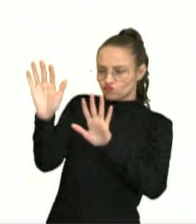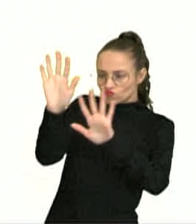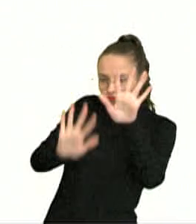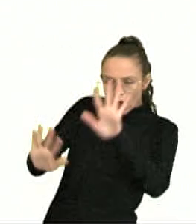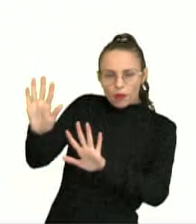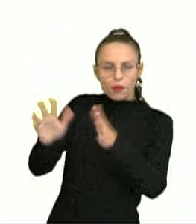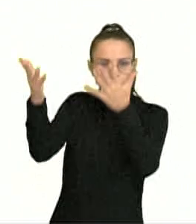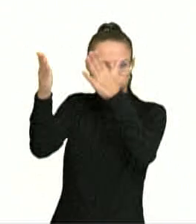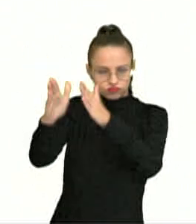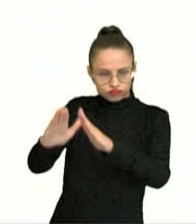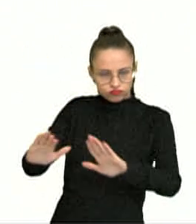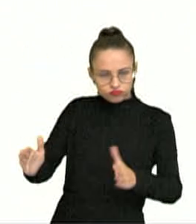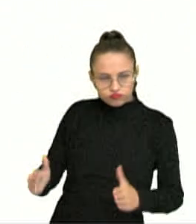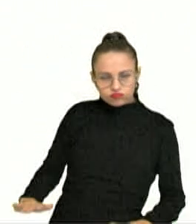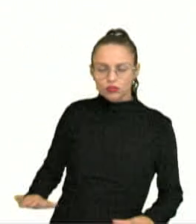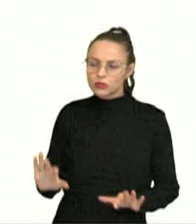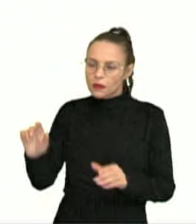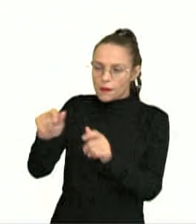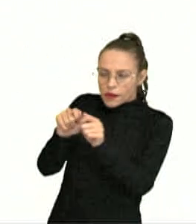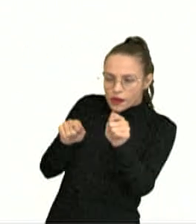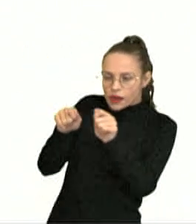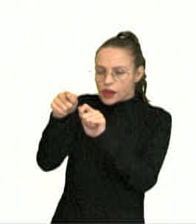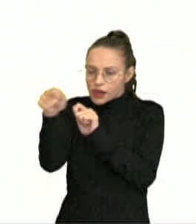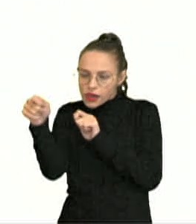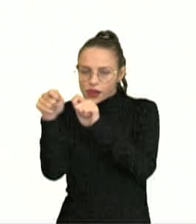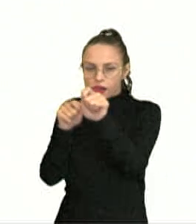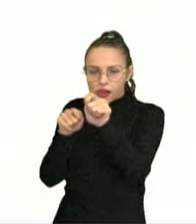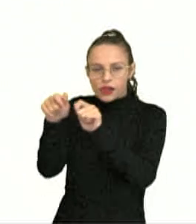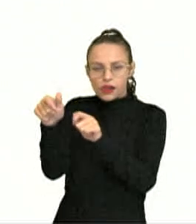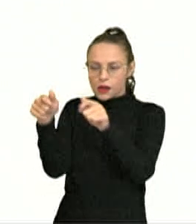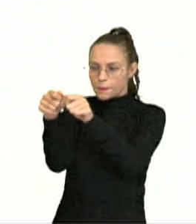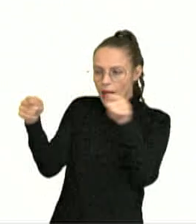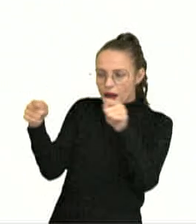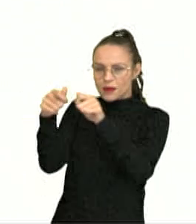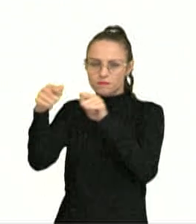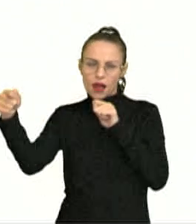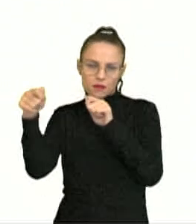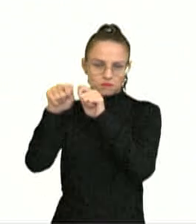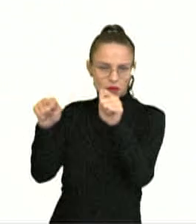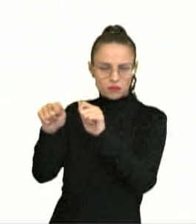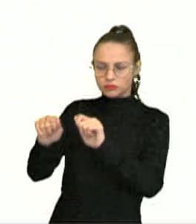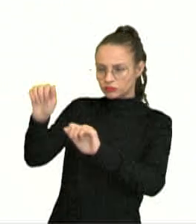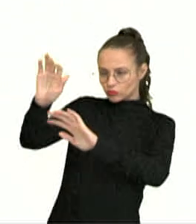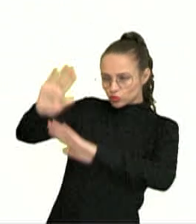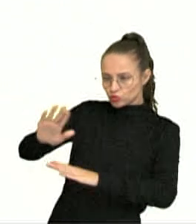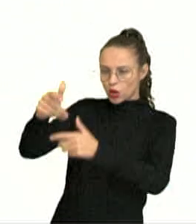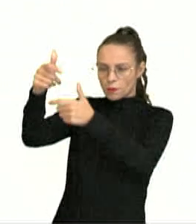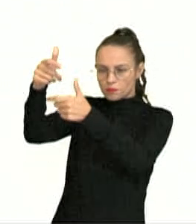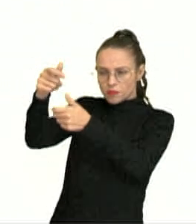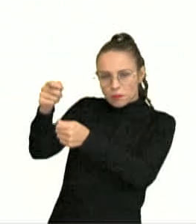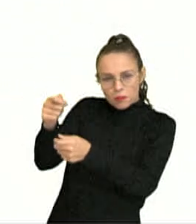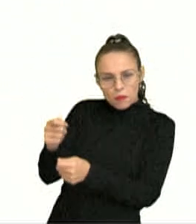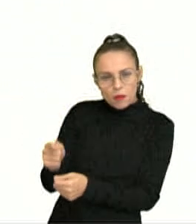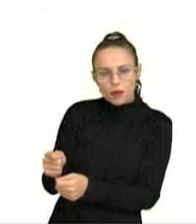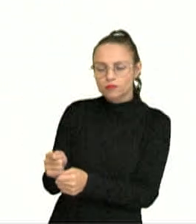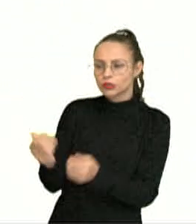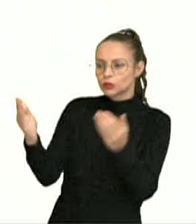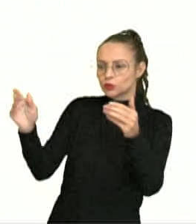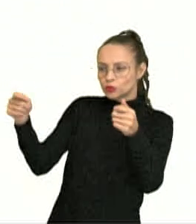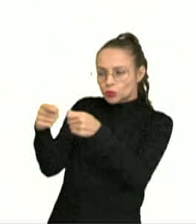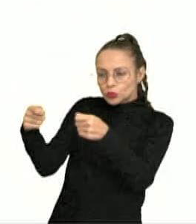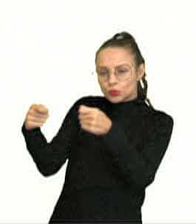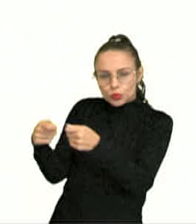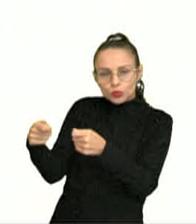da bela dama e puxava de um lado ou outro, arregaçava daqui ou ali, alisando, abotoando,